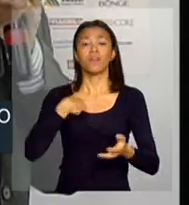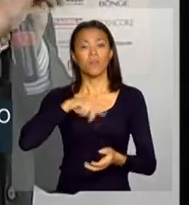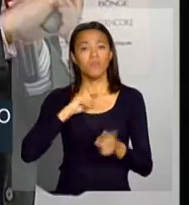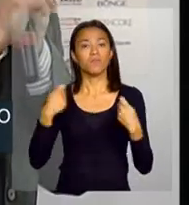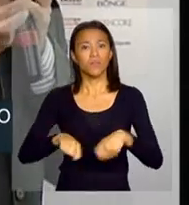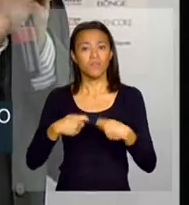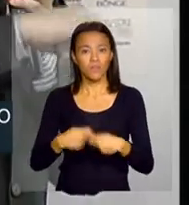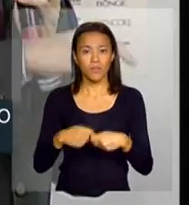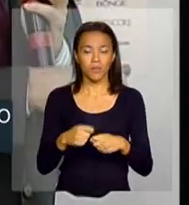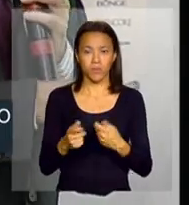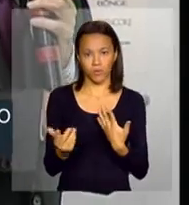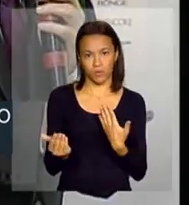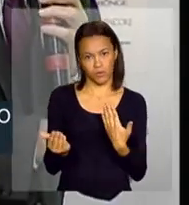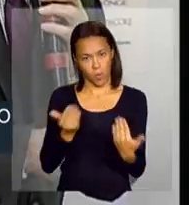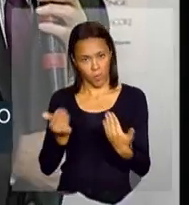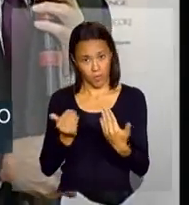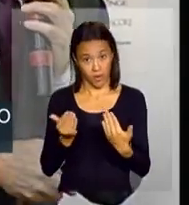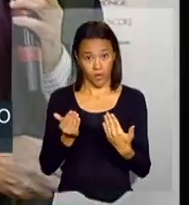equacionar a relação